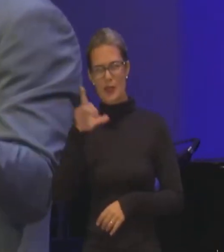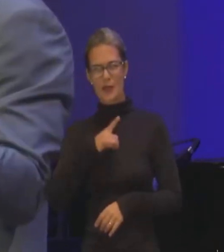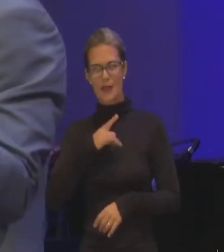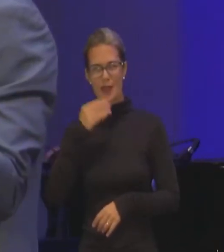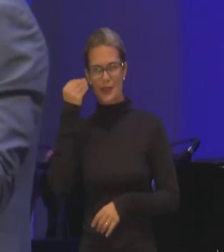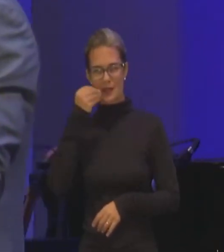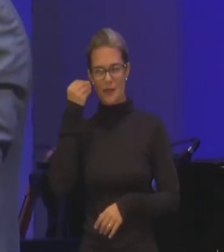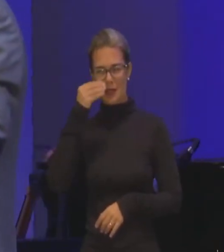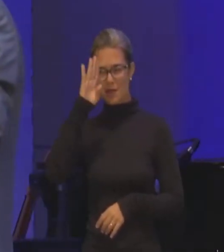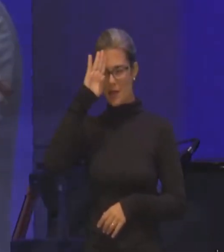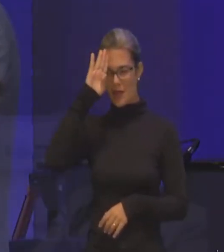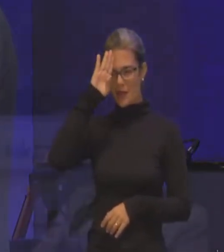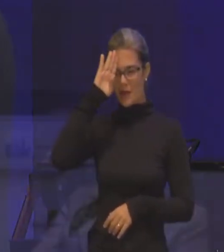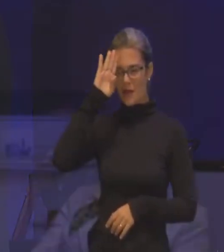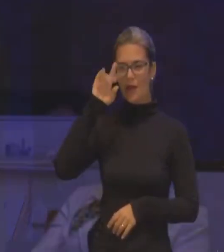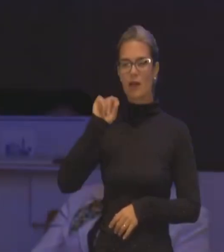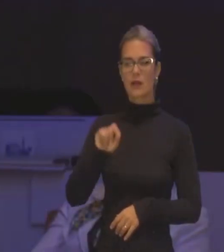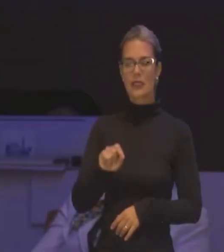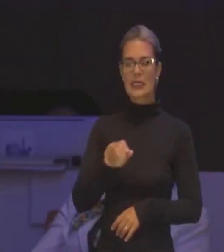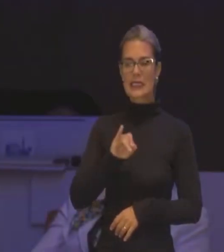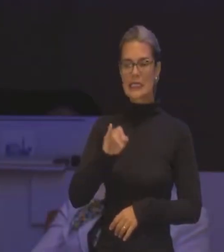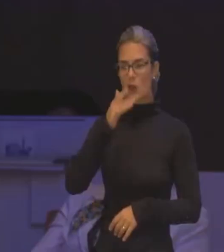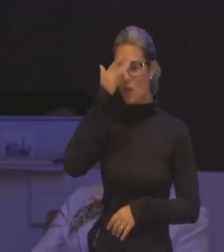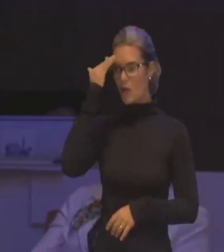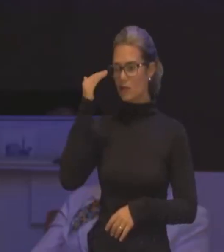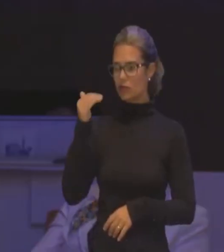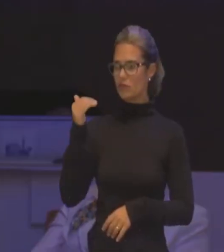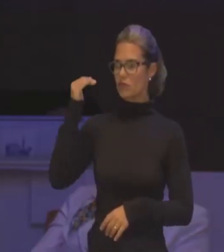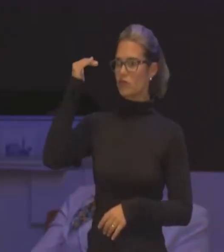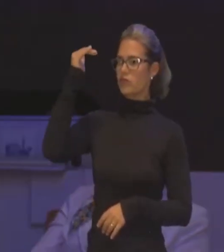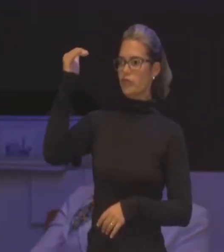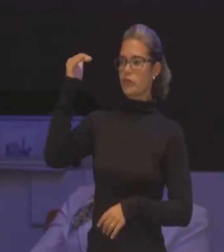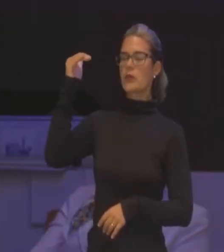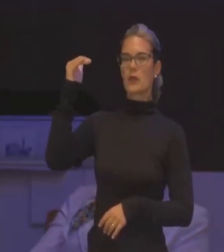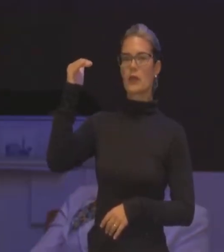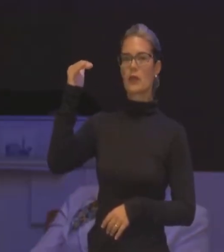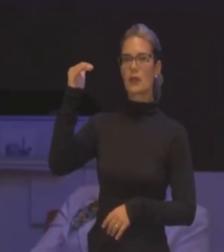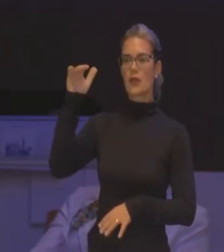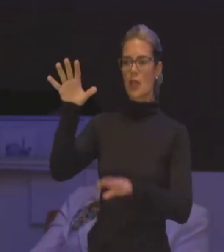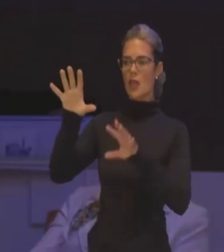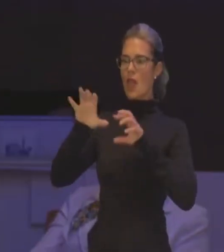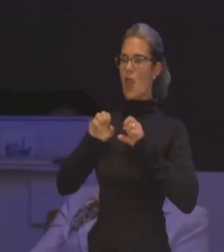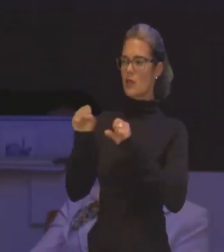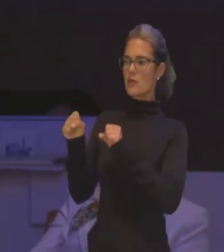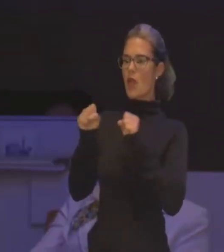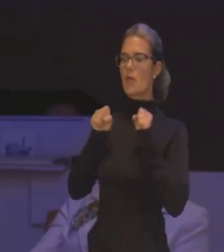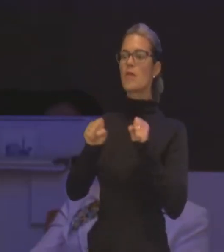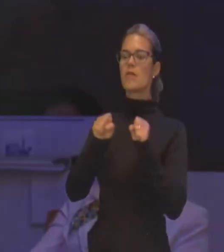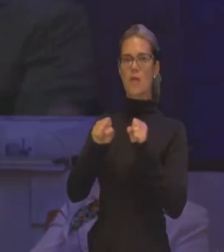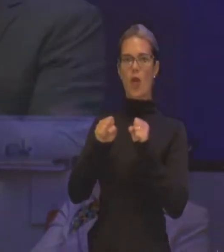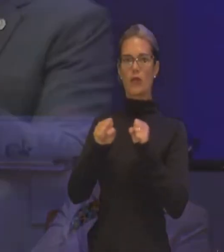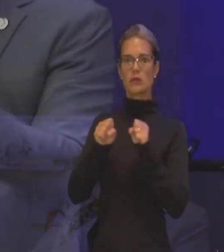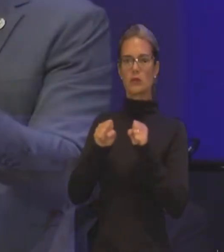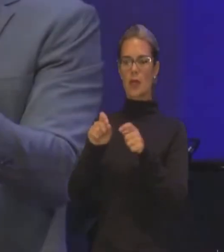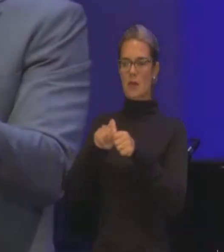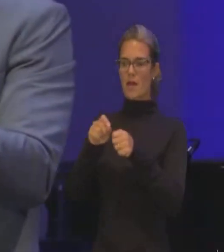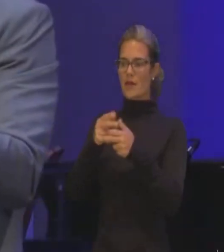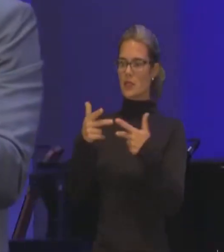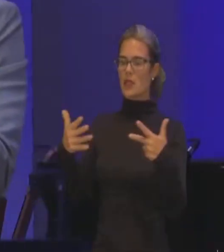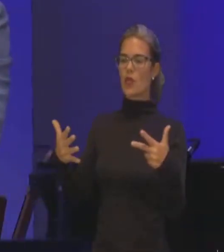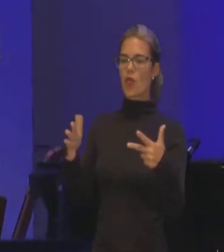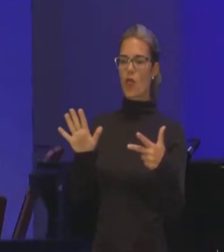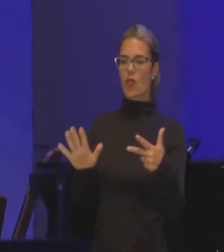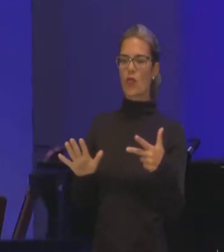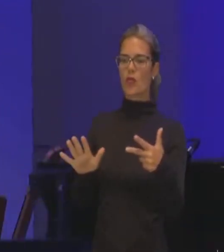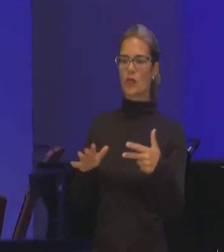serviço público. Quando uma autoridade é delegada, quando alguém recebe, é munido de autoridade, quando